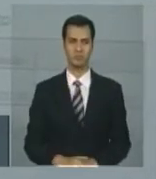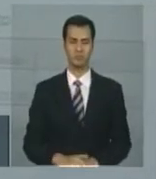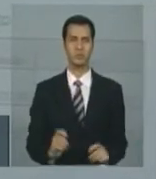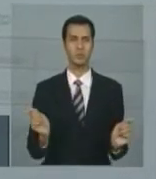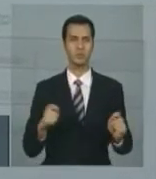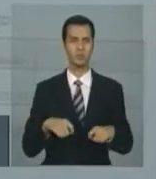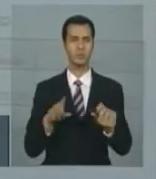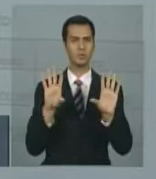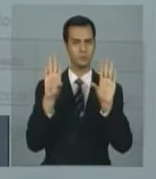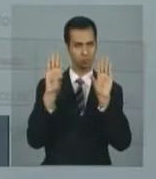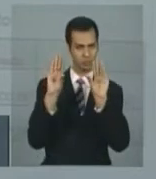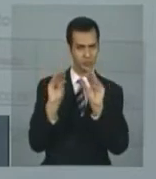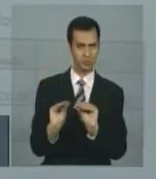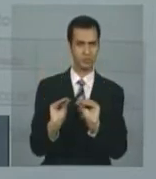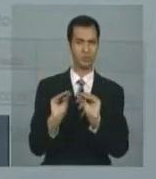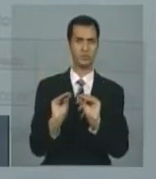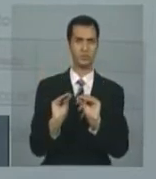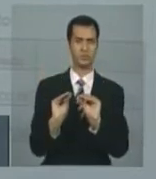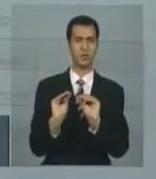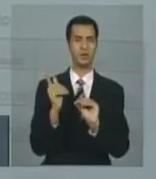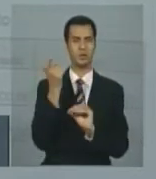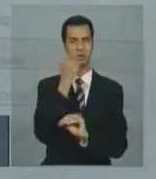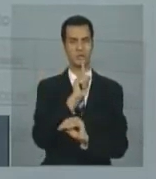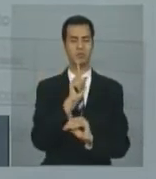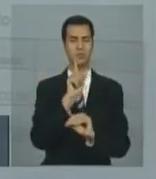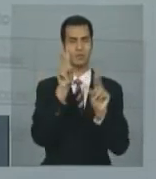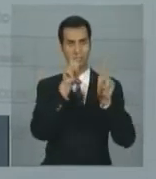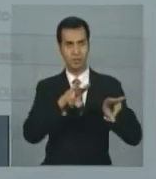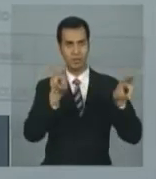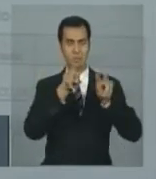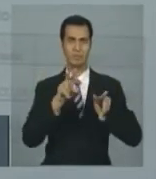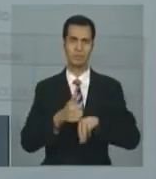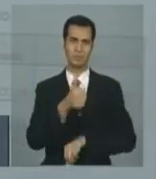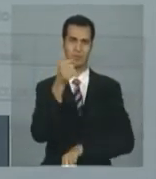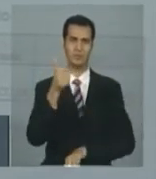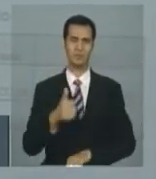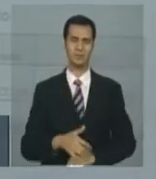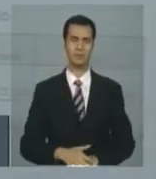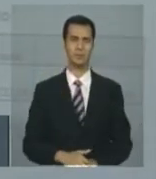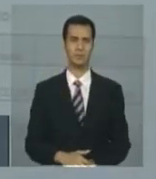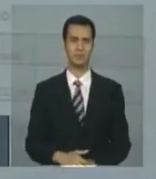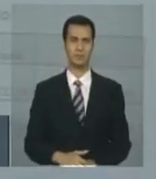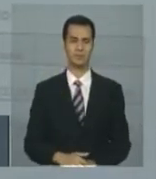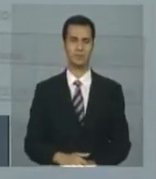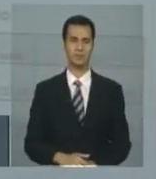mais as luzes aqui para facilitar.